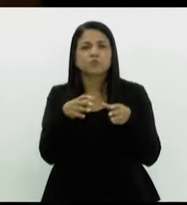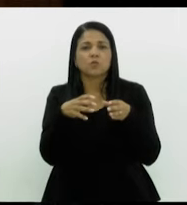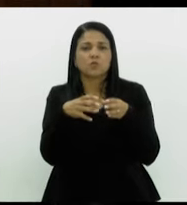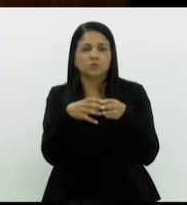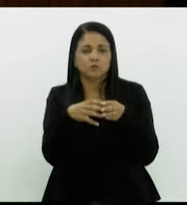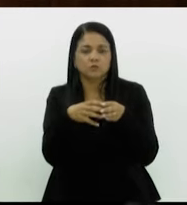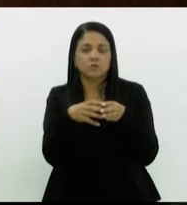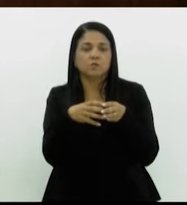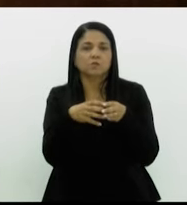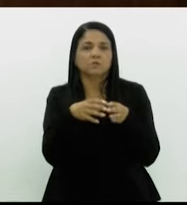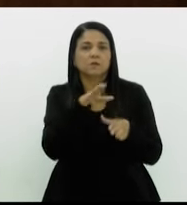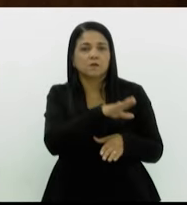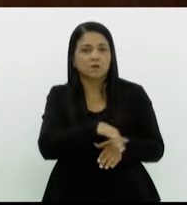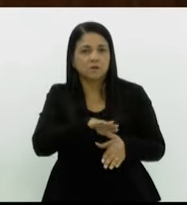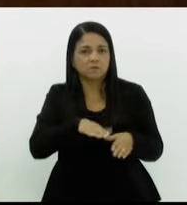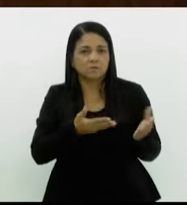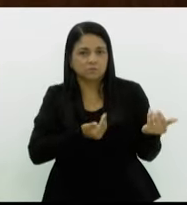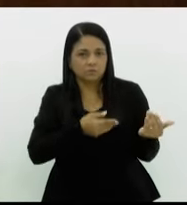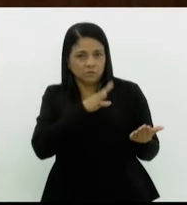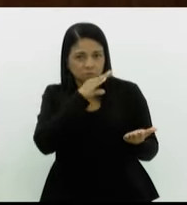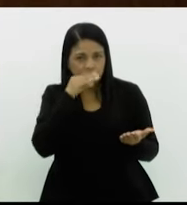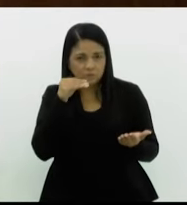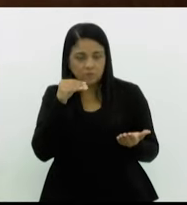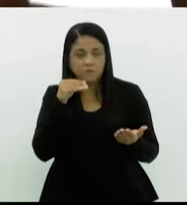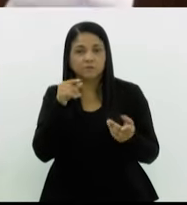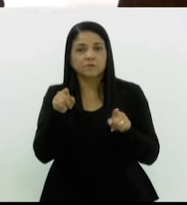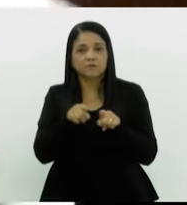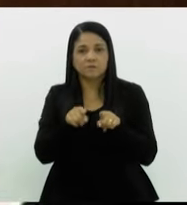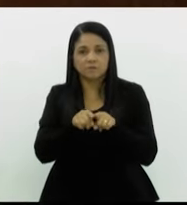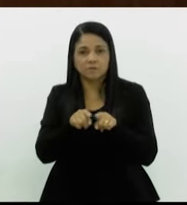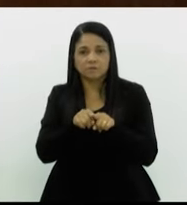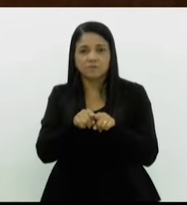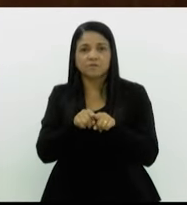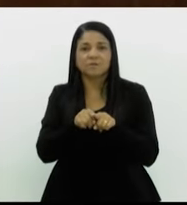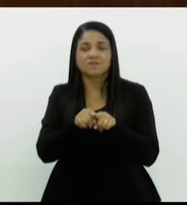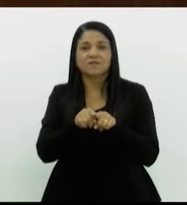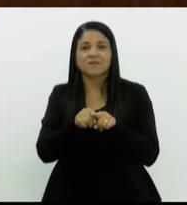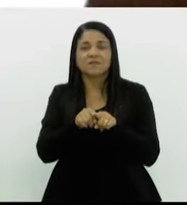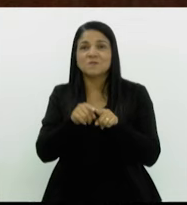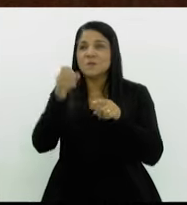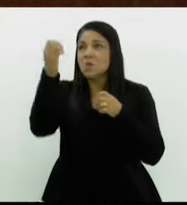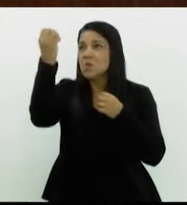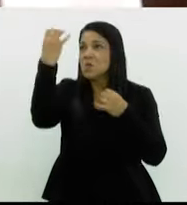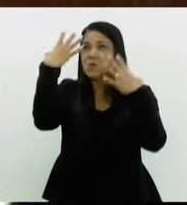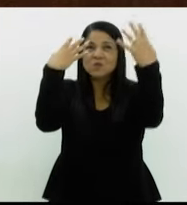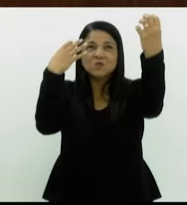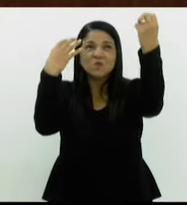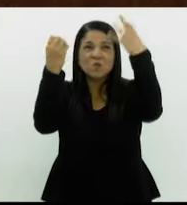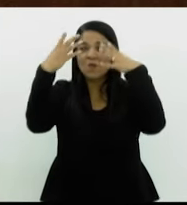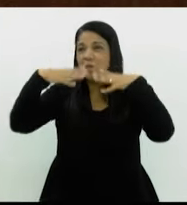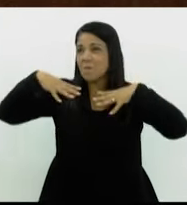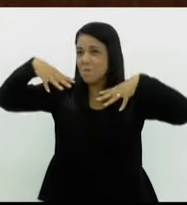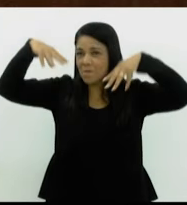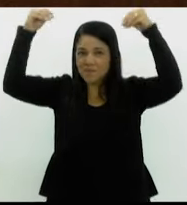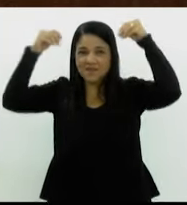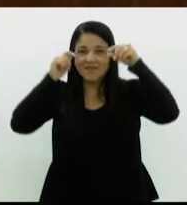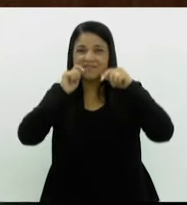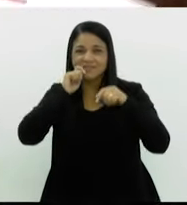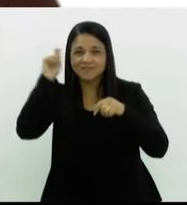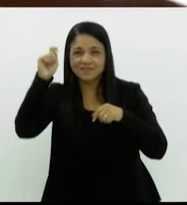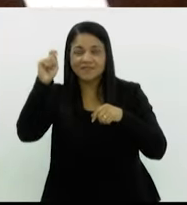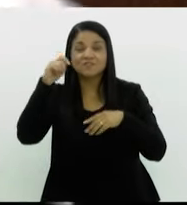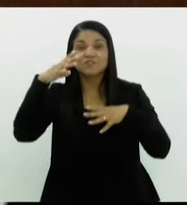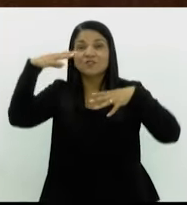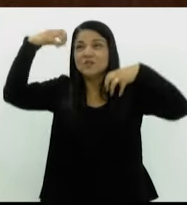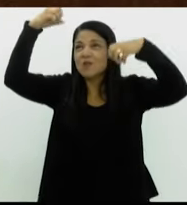Criança e Adolescente e ter colocado luzes laranja no Palácio Tiradentes em relação